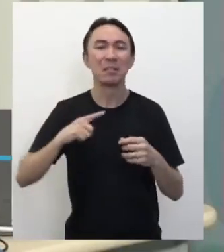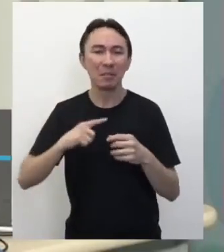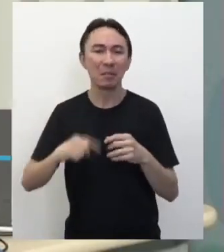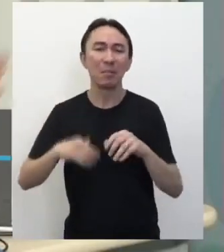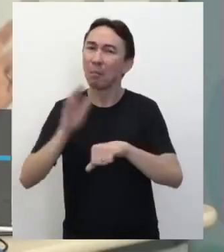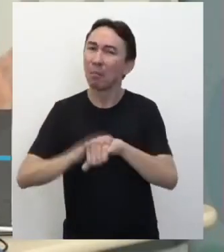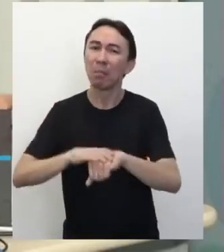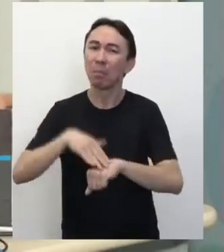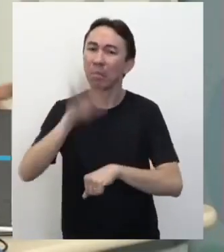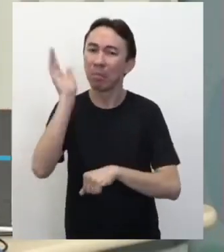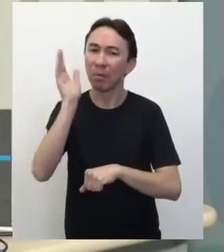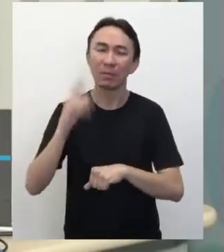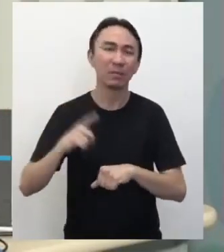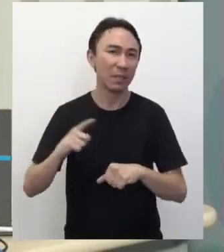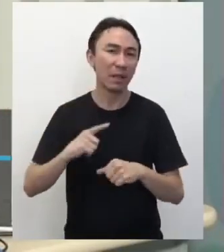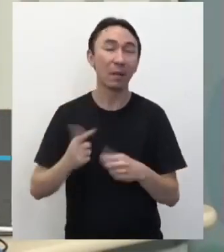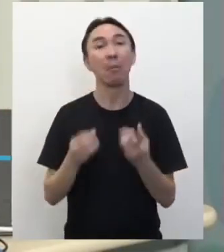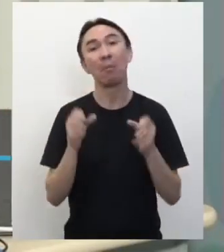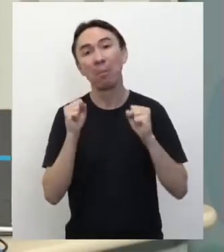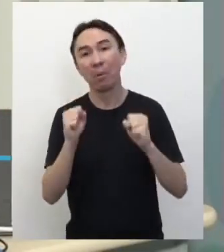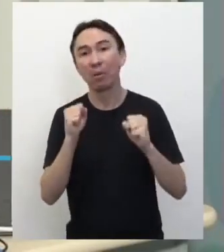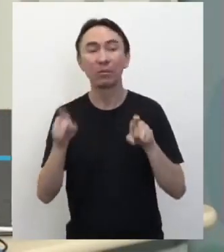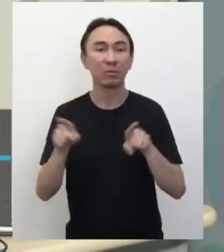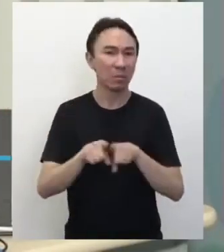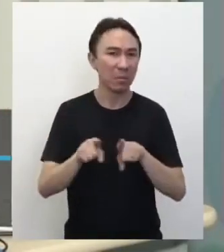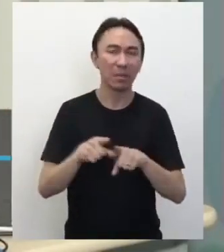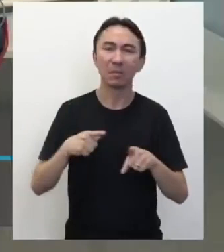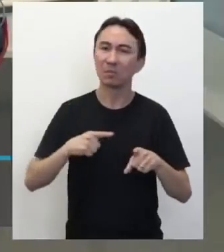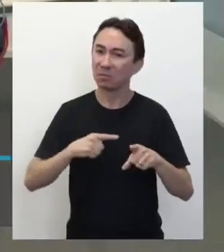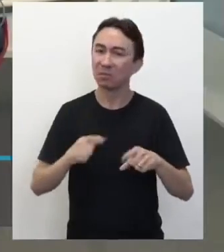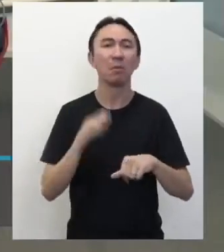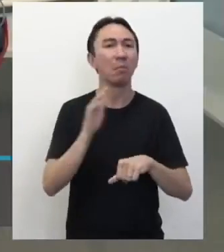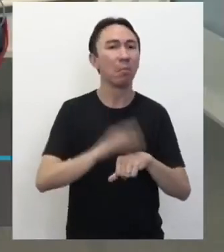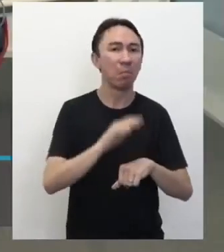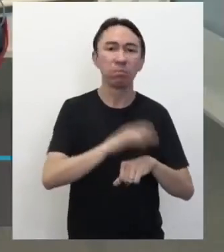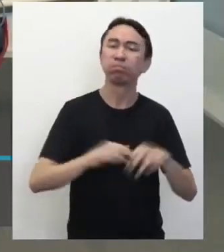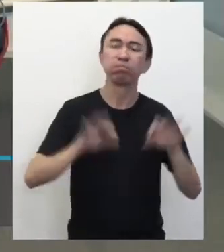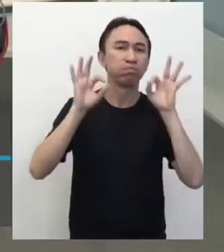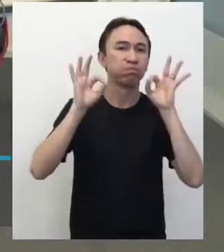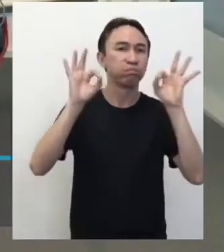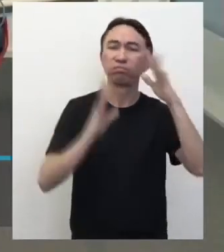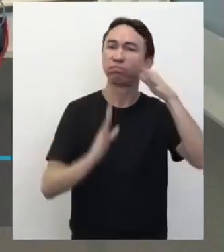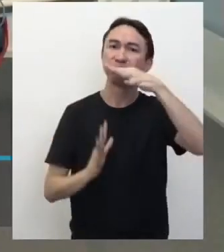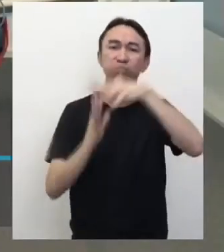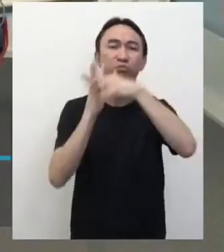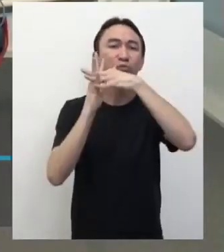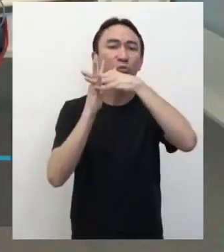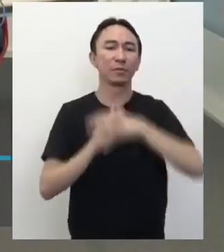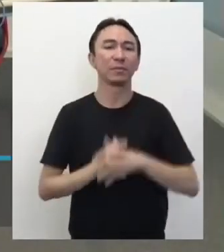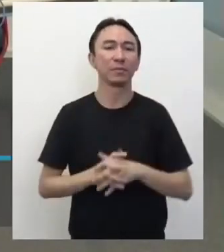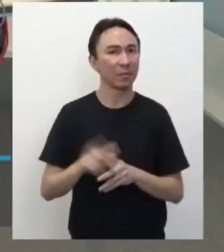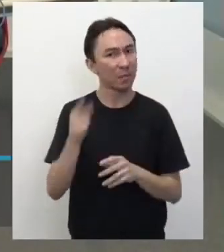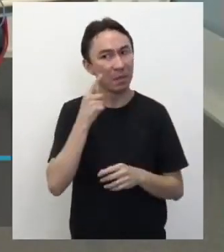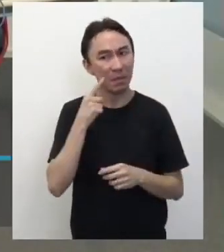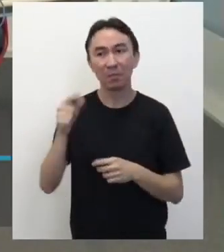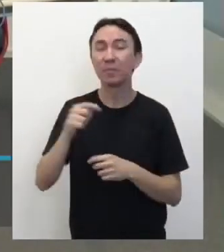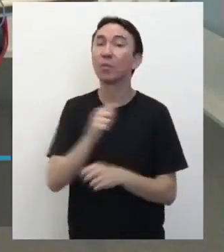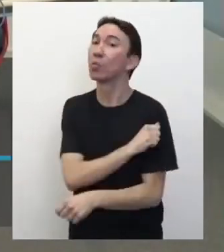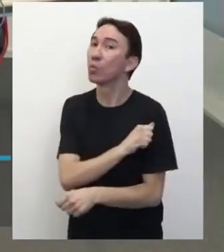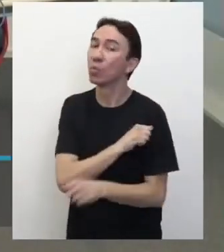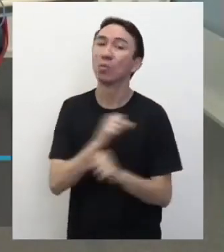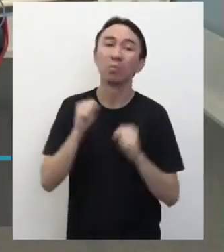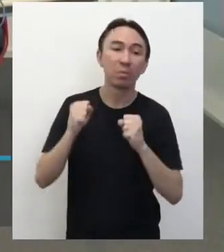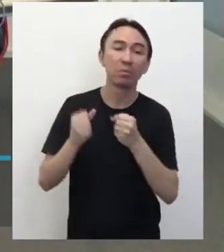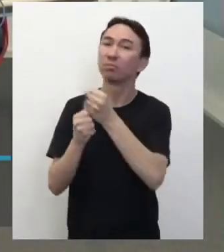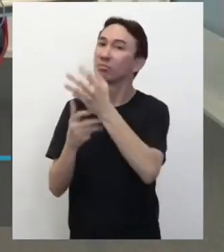gente pode chamar de graphic novel. A gente aprendeu isso numa aula, não é? Pode ser também. É que eu não sei a fundo o que é. Eles podem saber melhor. Mas eles colocaram Star